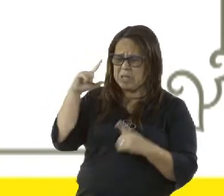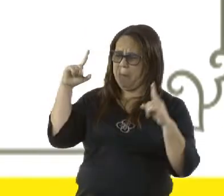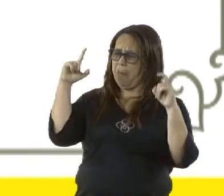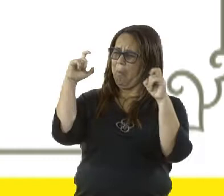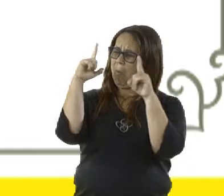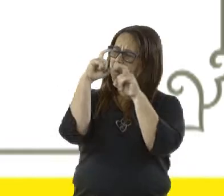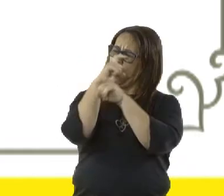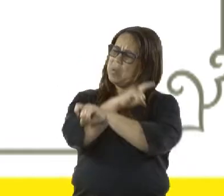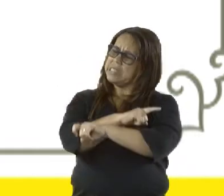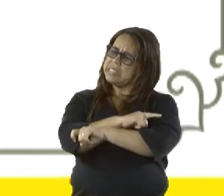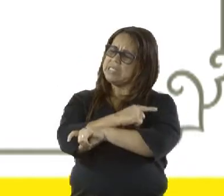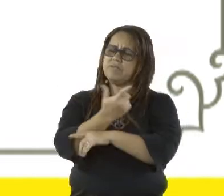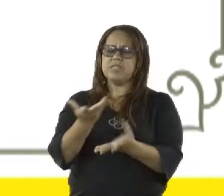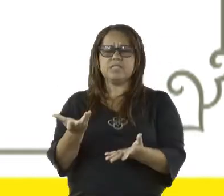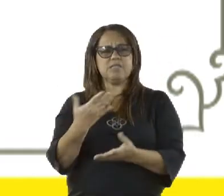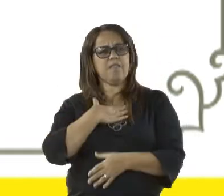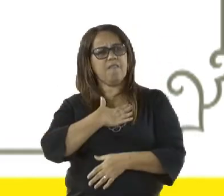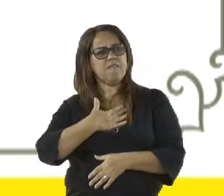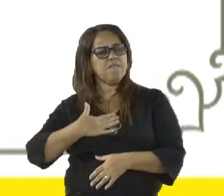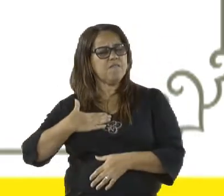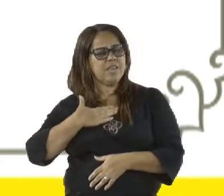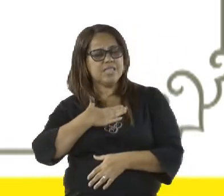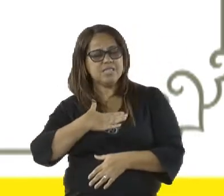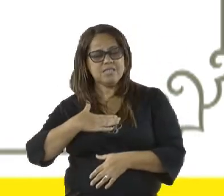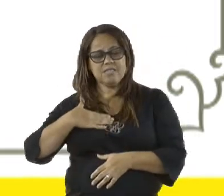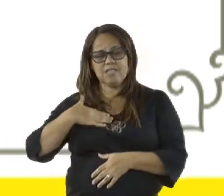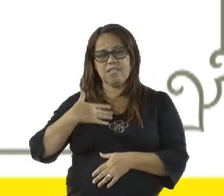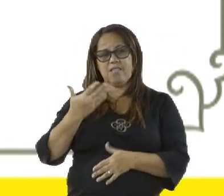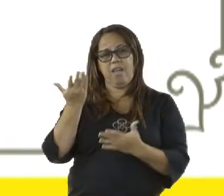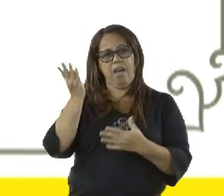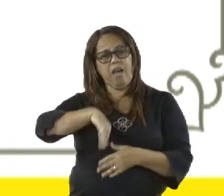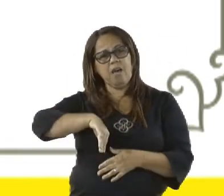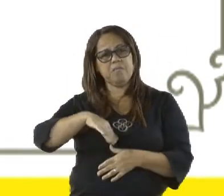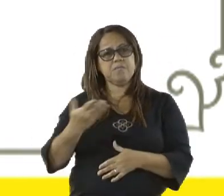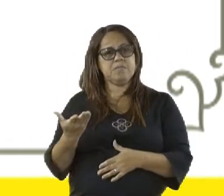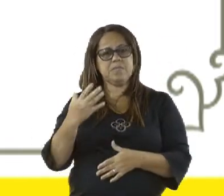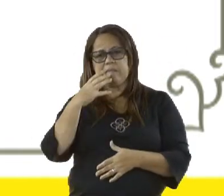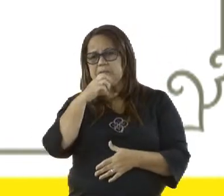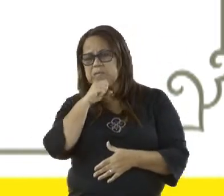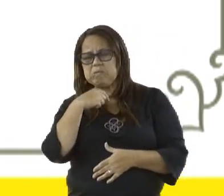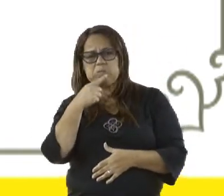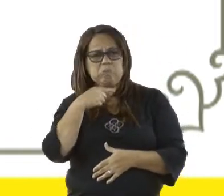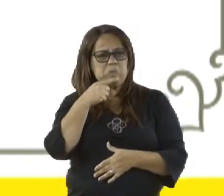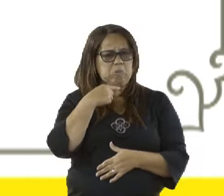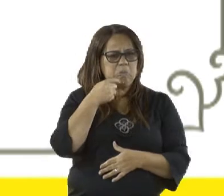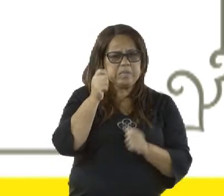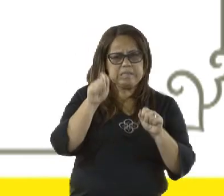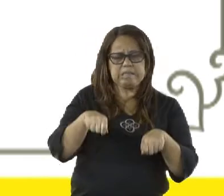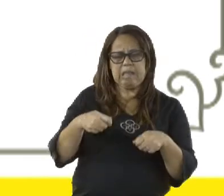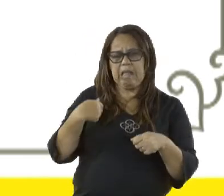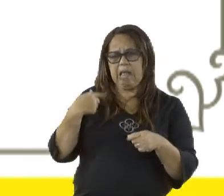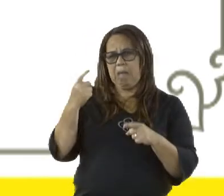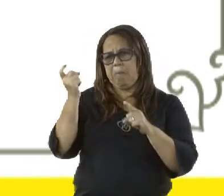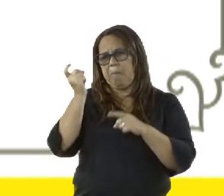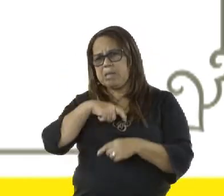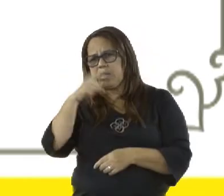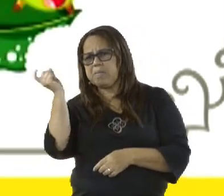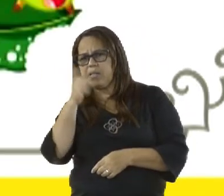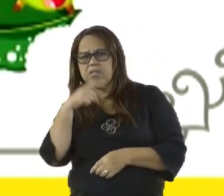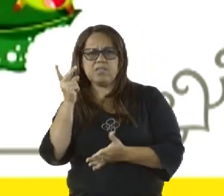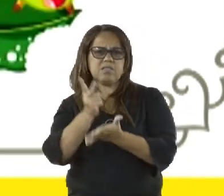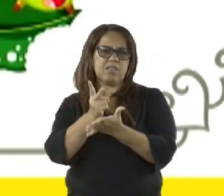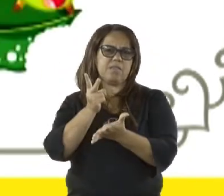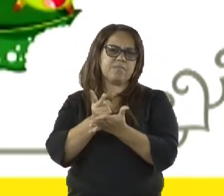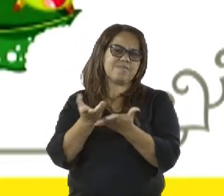Joaninha. E assim a felicidade da pequena Joaninha durava pouco. Ninguém aguenta ser de mentirinha o tempo todo, né,